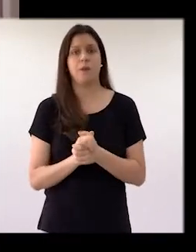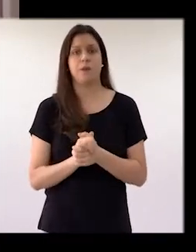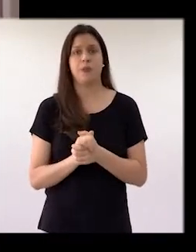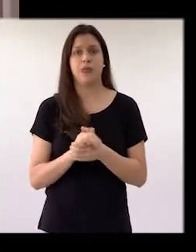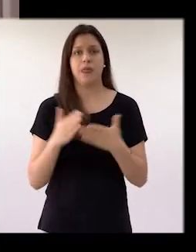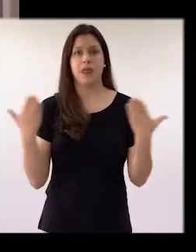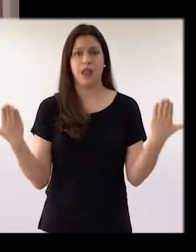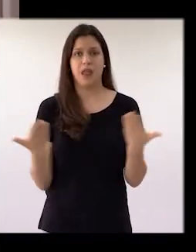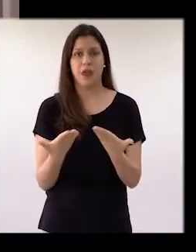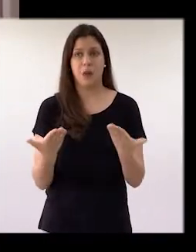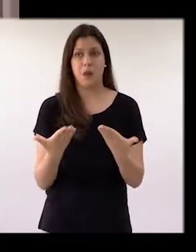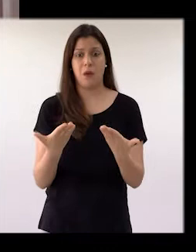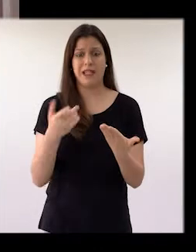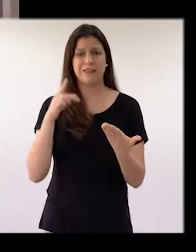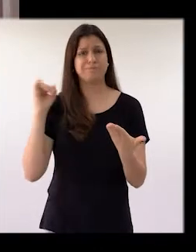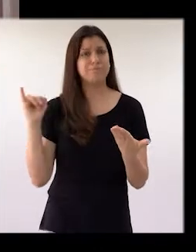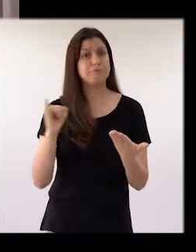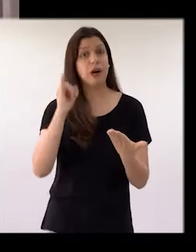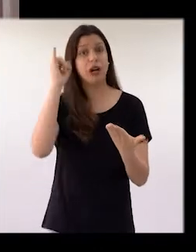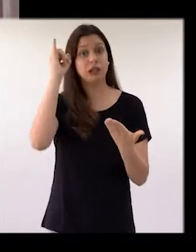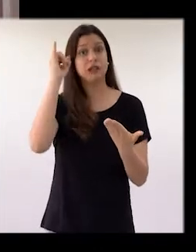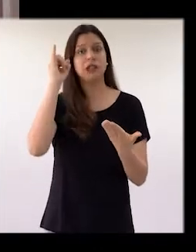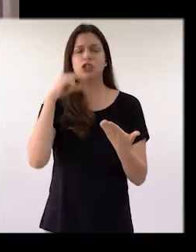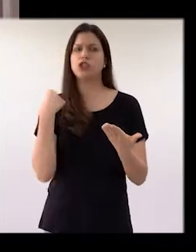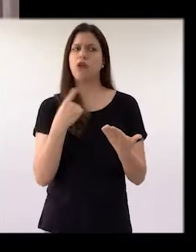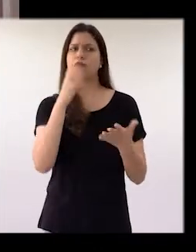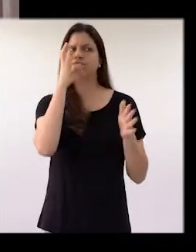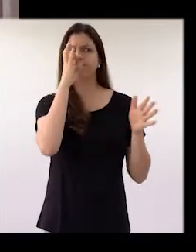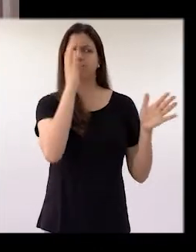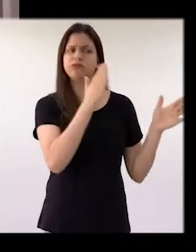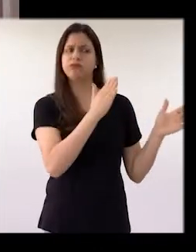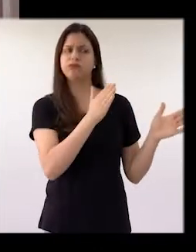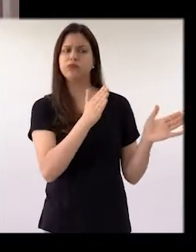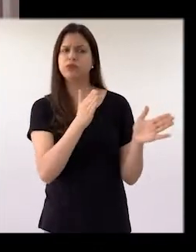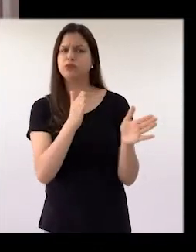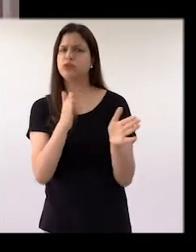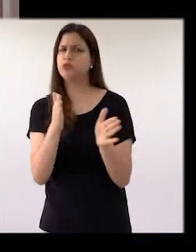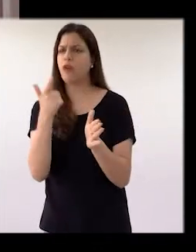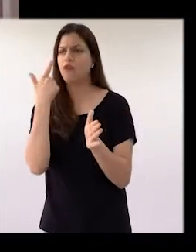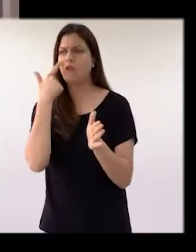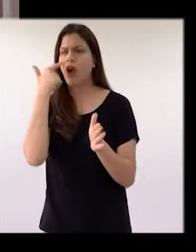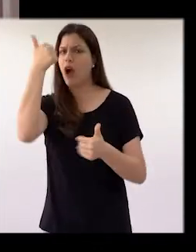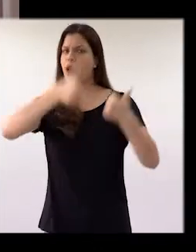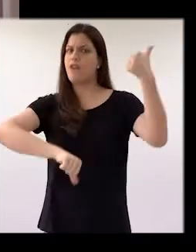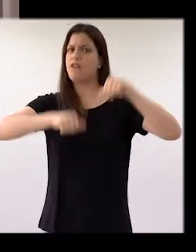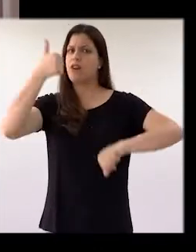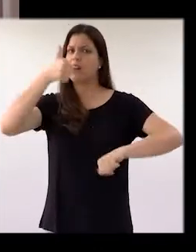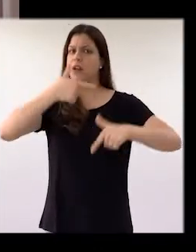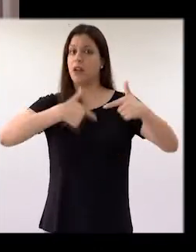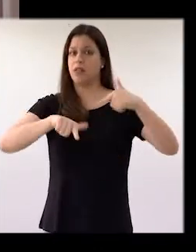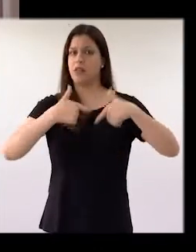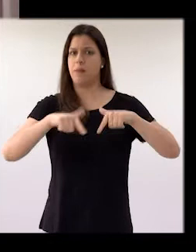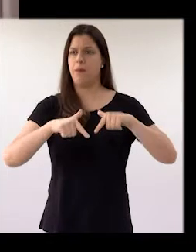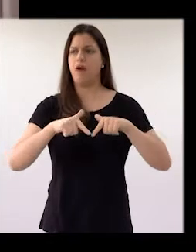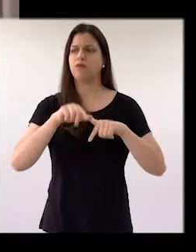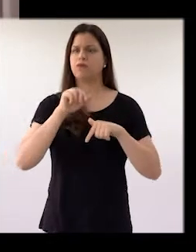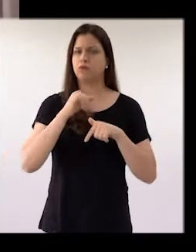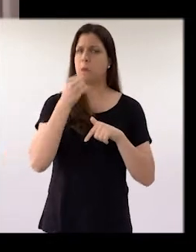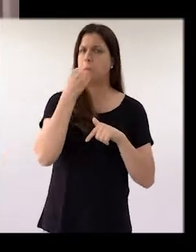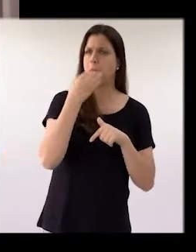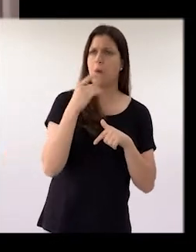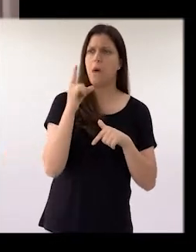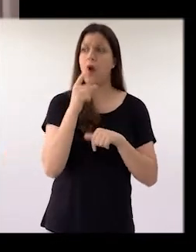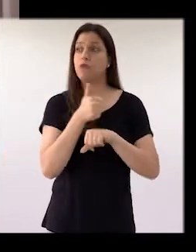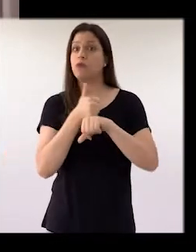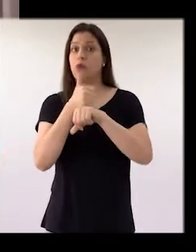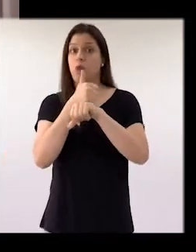com essa chegada do marco, que é muito importante, a gente possa acompanhar, né, a partir de agora, e analisar a eficiência, continuar analisando a